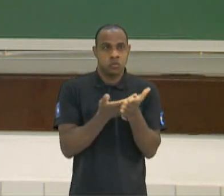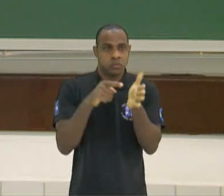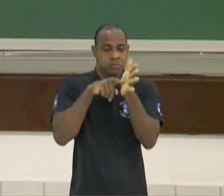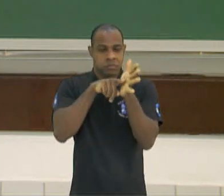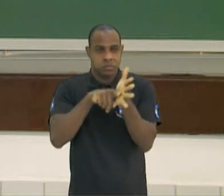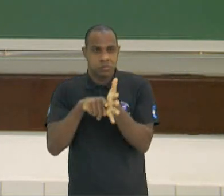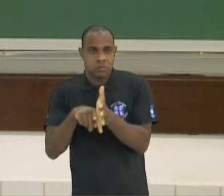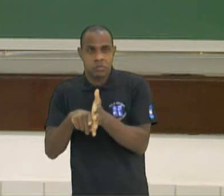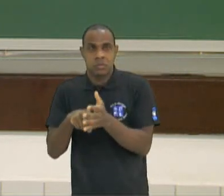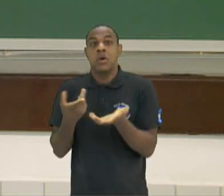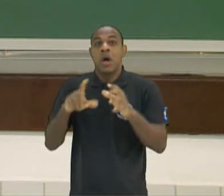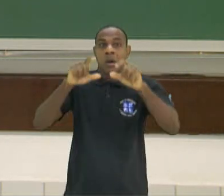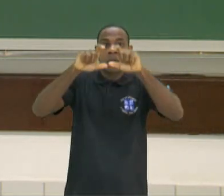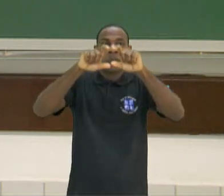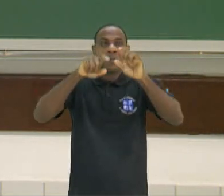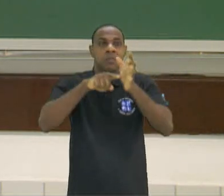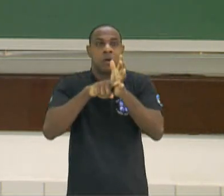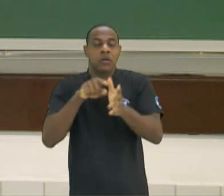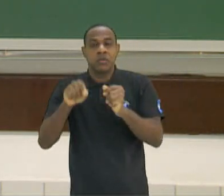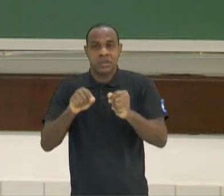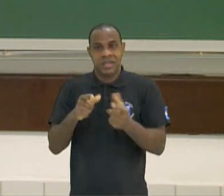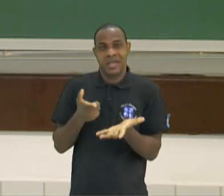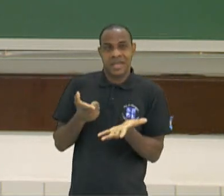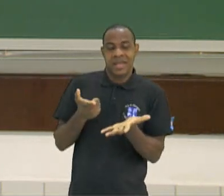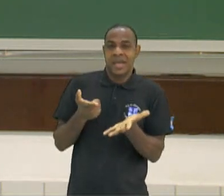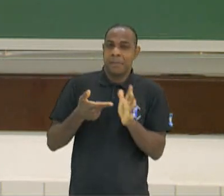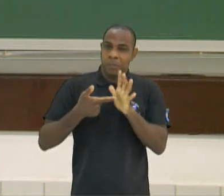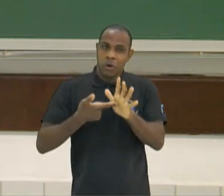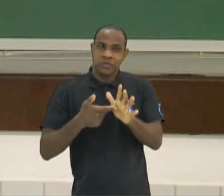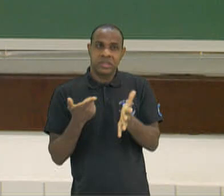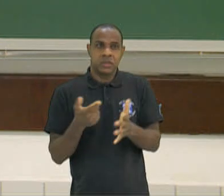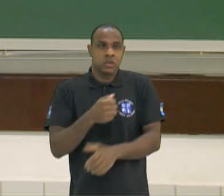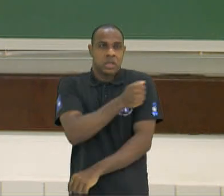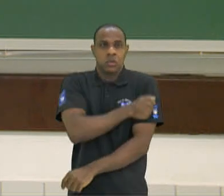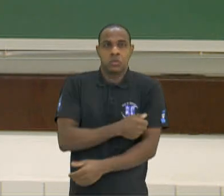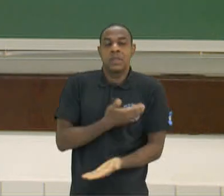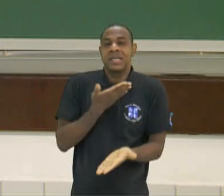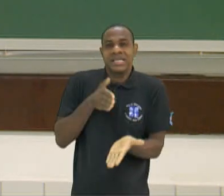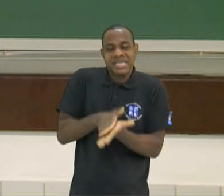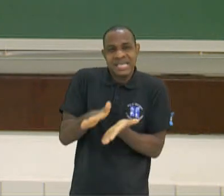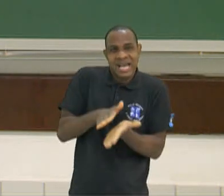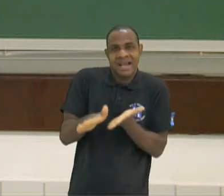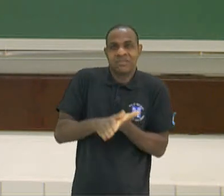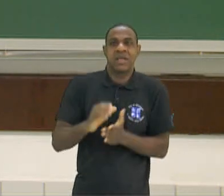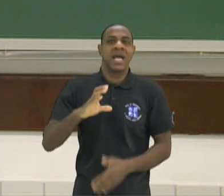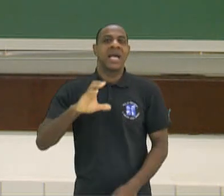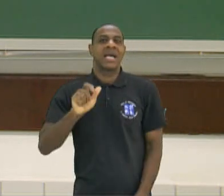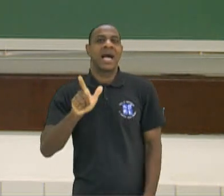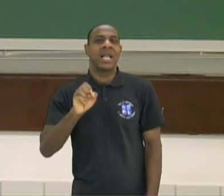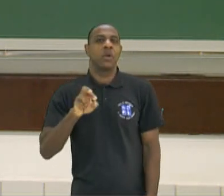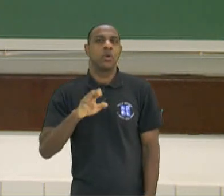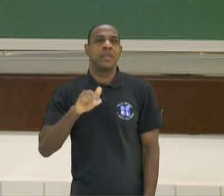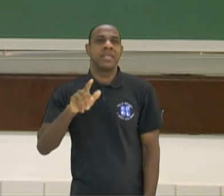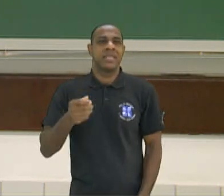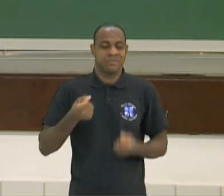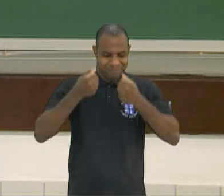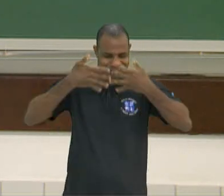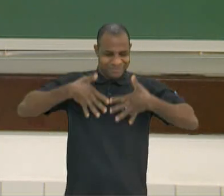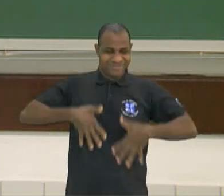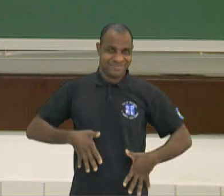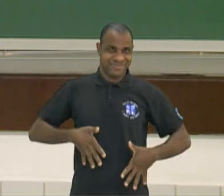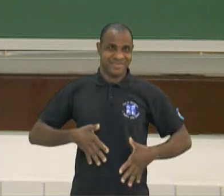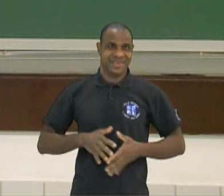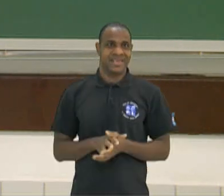do nosso fragmento, mostra que os alunos chegam a gastar até 6 vezes mais calorias em relação aos jogos